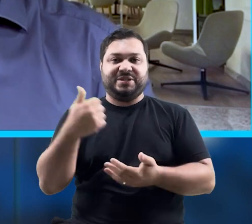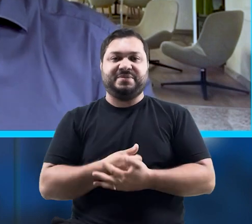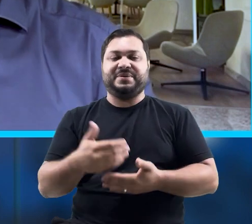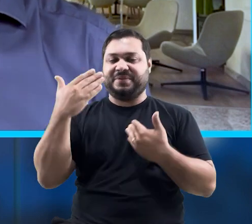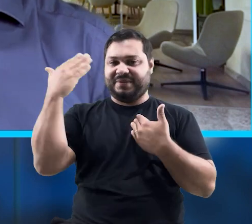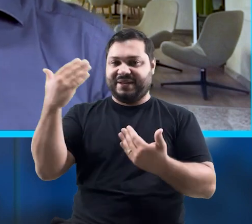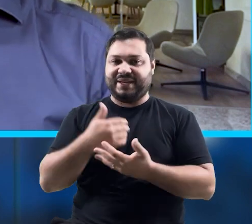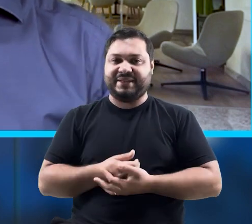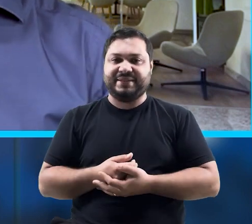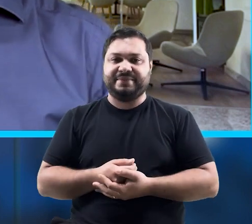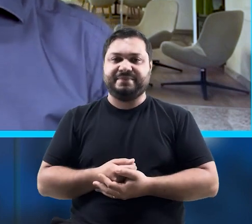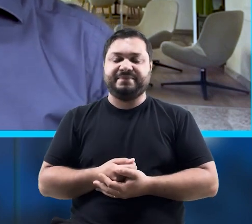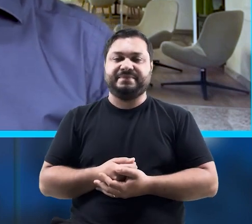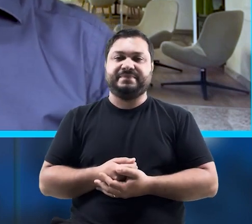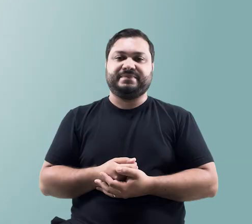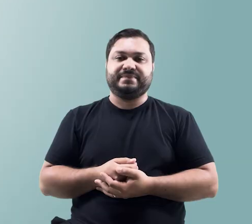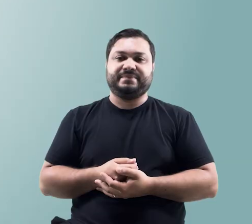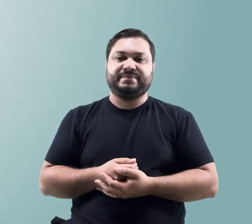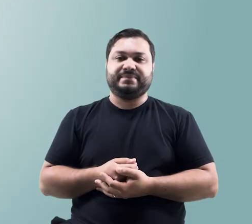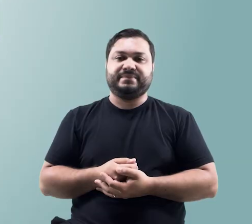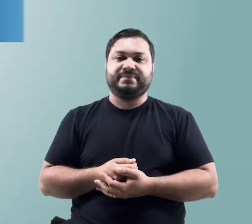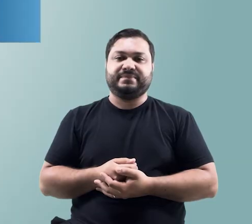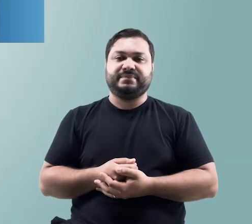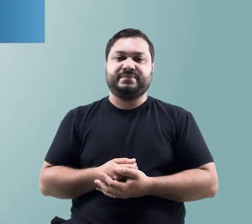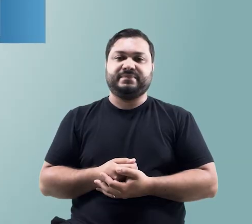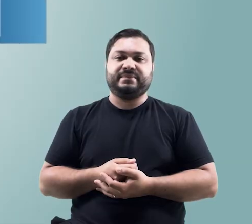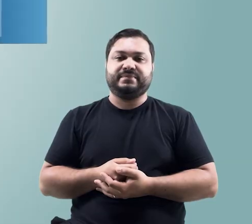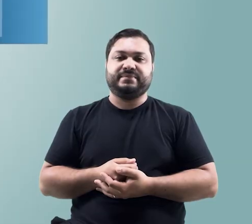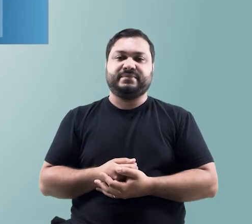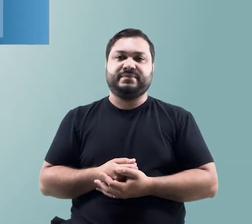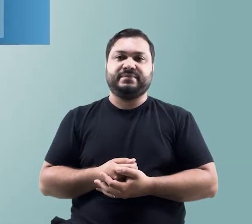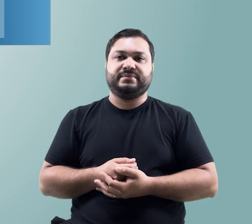Qualquer coisa é só chamar. Obrigada.